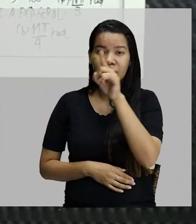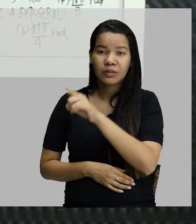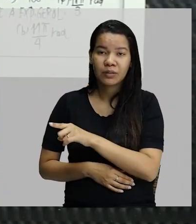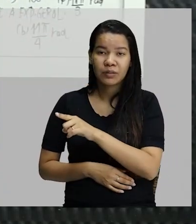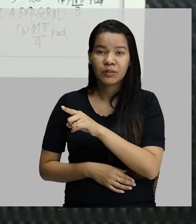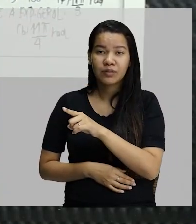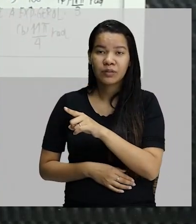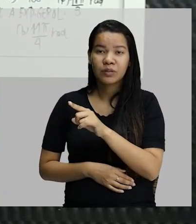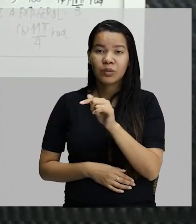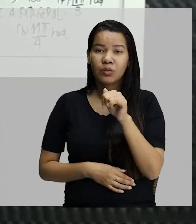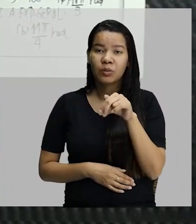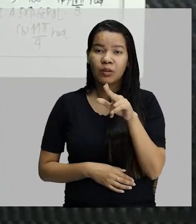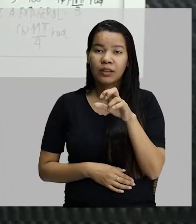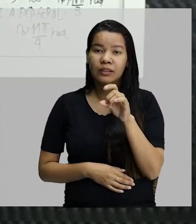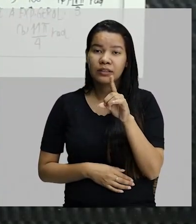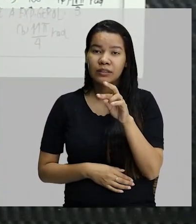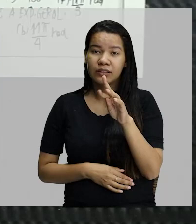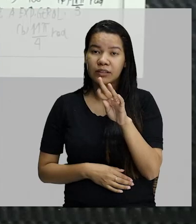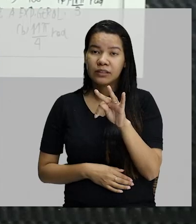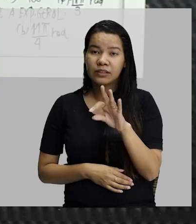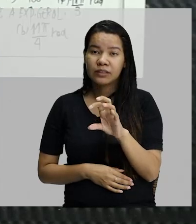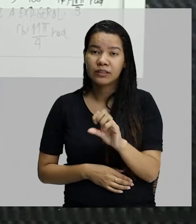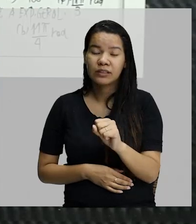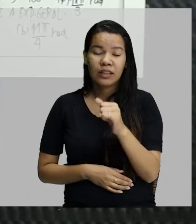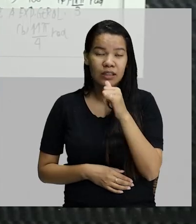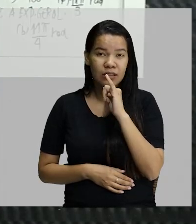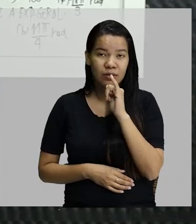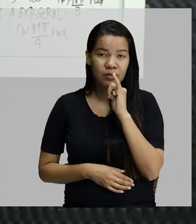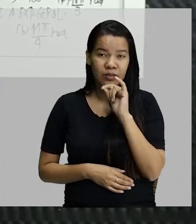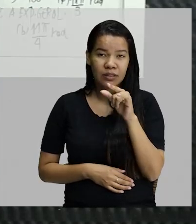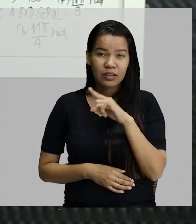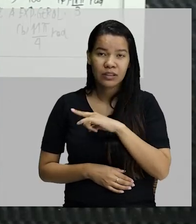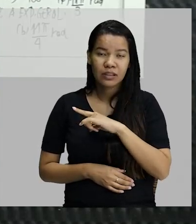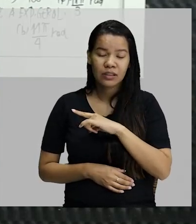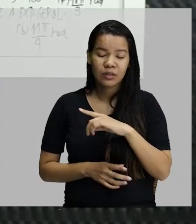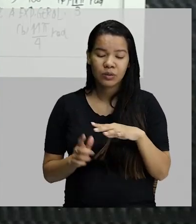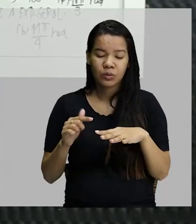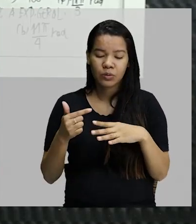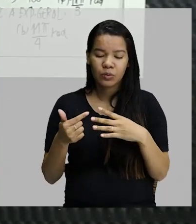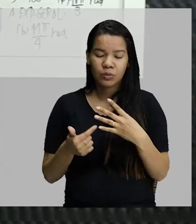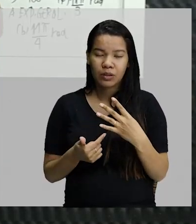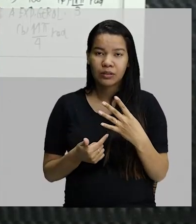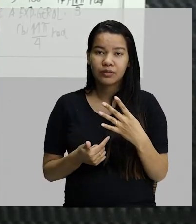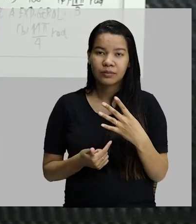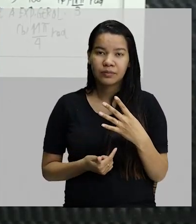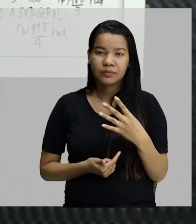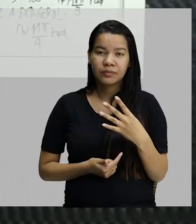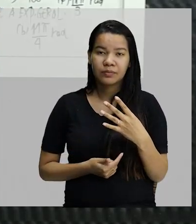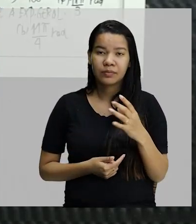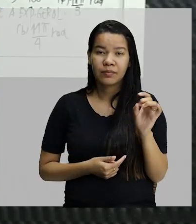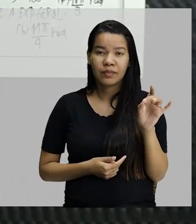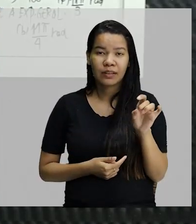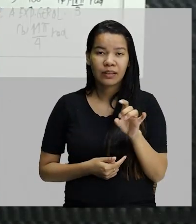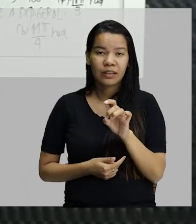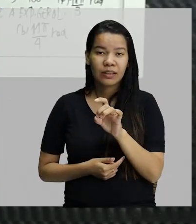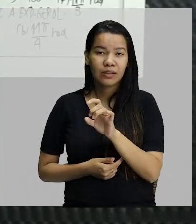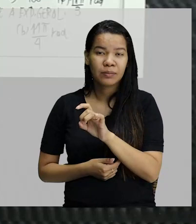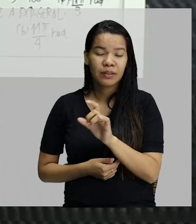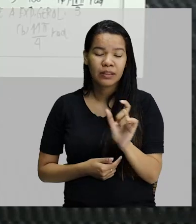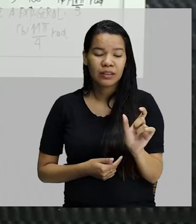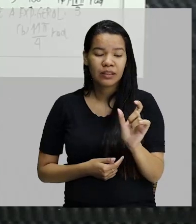Dos quadrantes, por exemplo, aqui no ciclo trigonométrico você tem aí 4 quadrantes. Tá? E cada